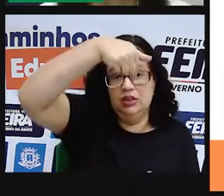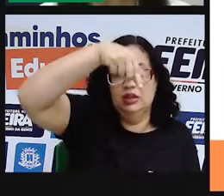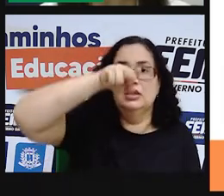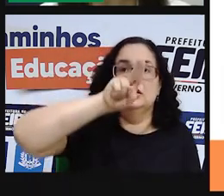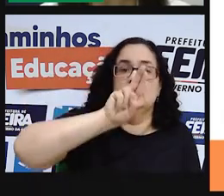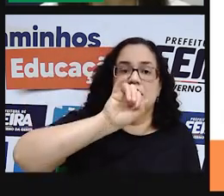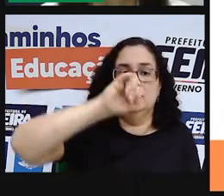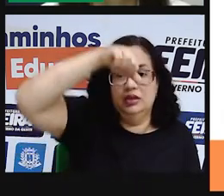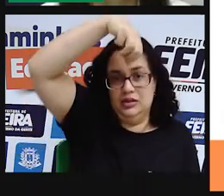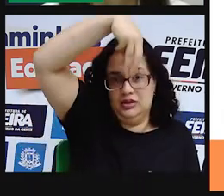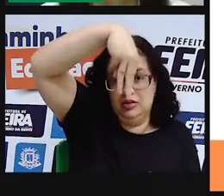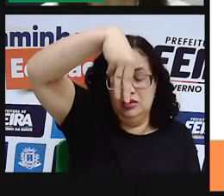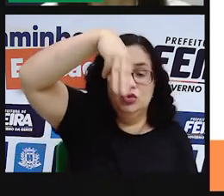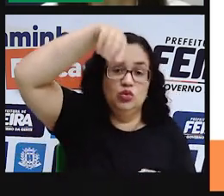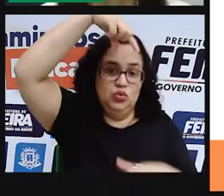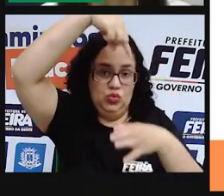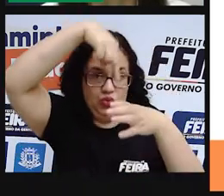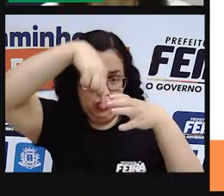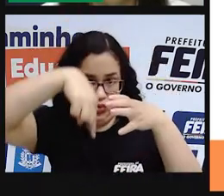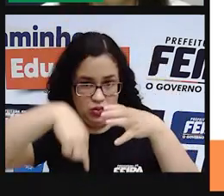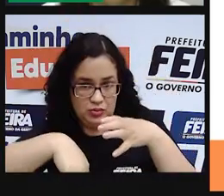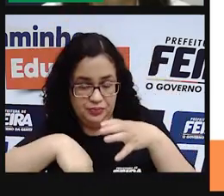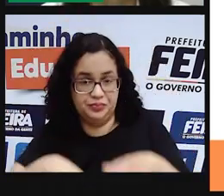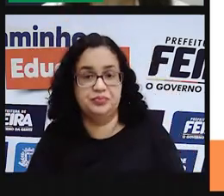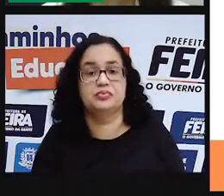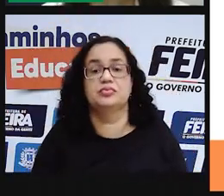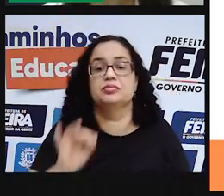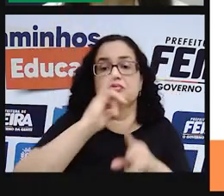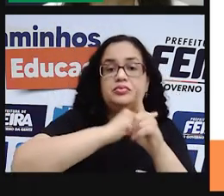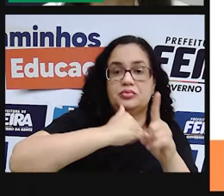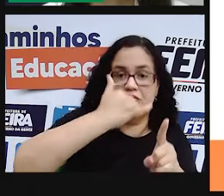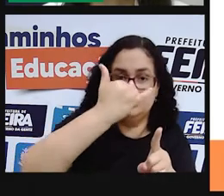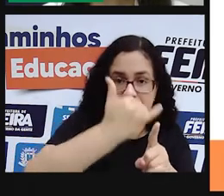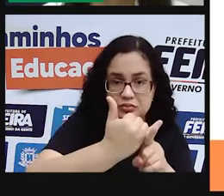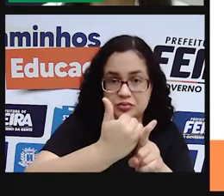dessa edição, se afunda, vítima de bullying.